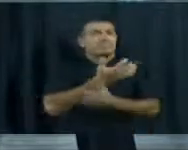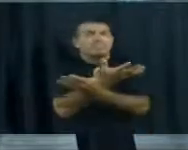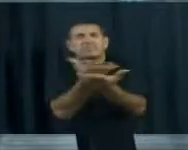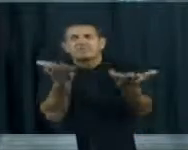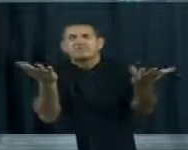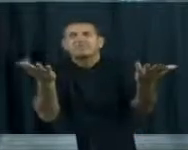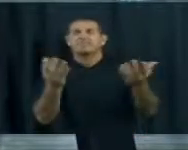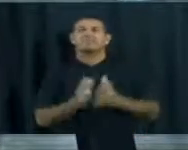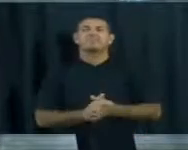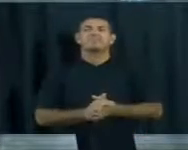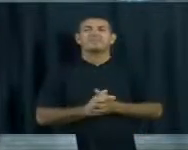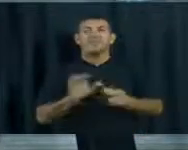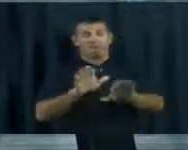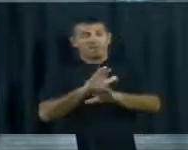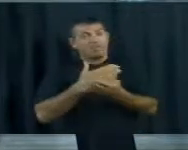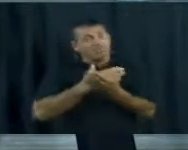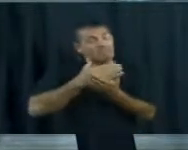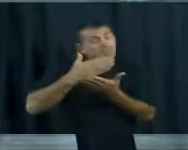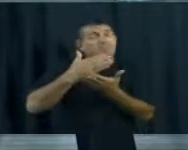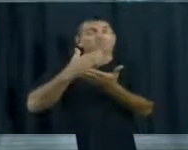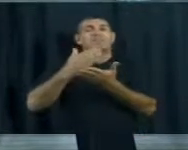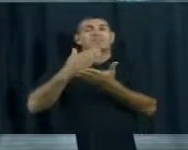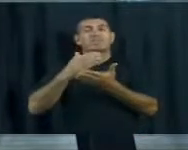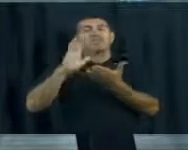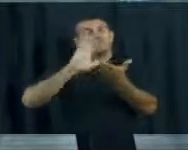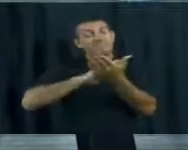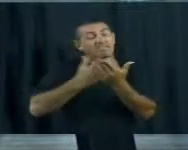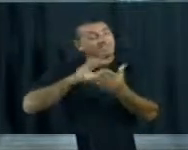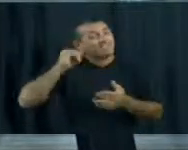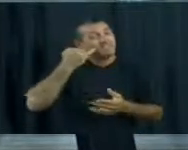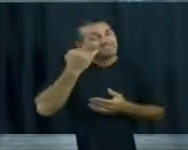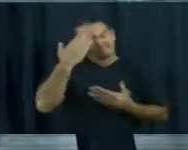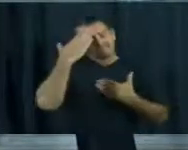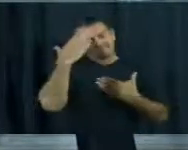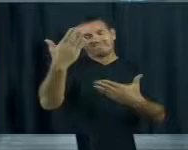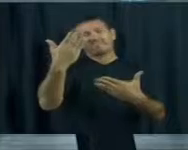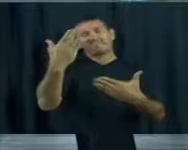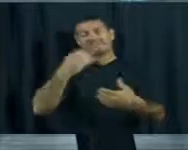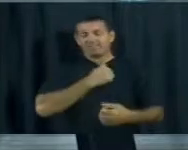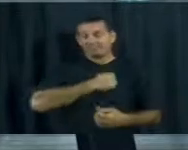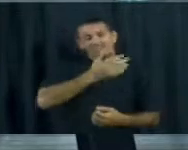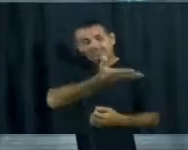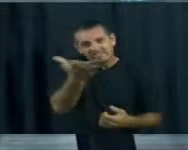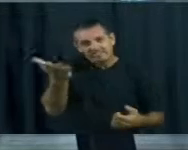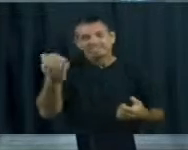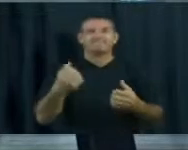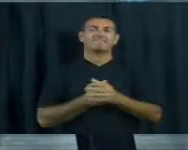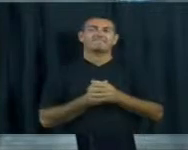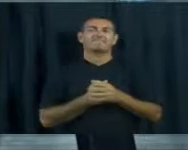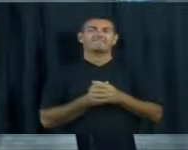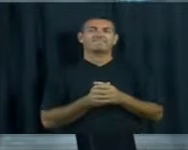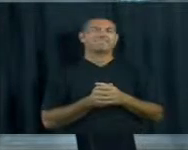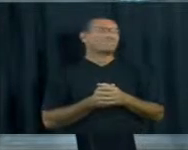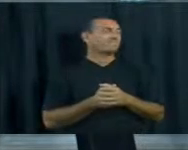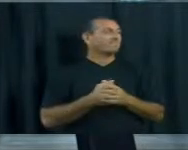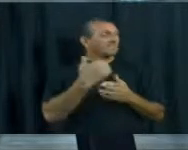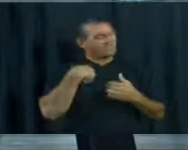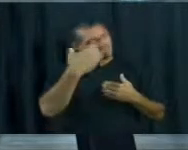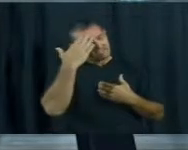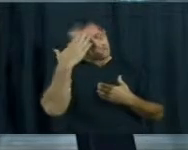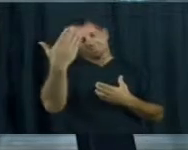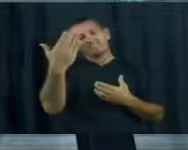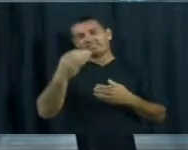vocês. Tava com saudade dessa abertura, tava com saudade do meu intérprete Jefferson. Obrigada por você estar aqui com a gente,